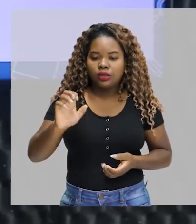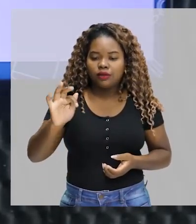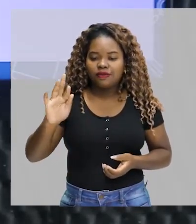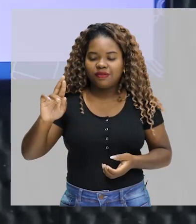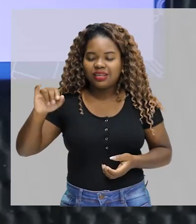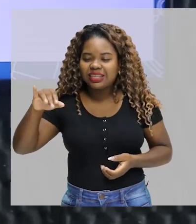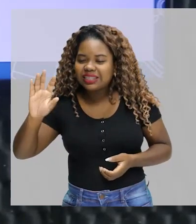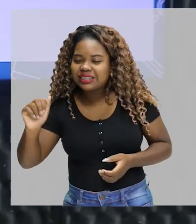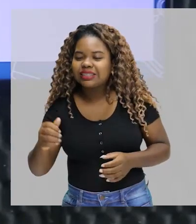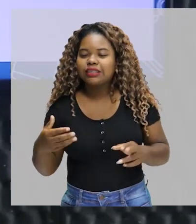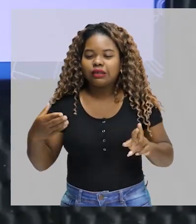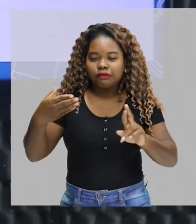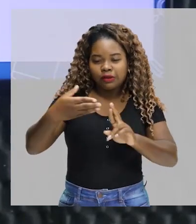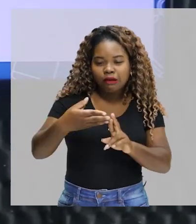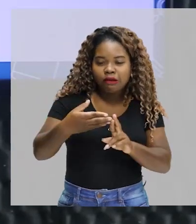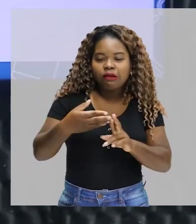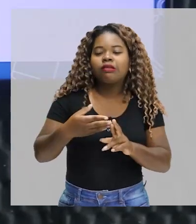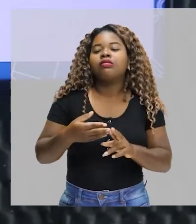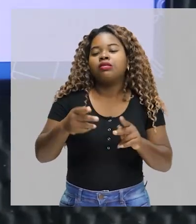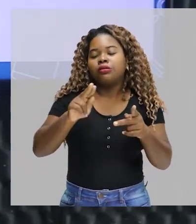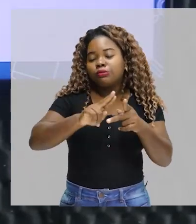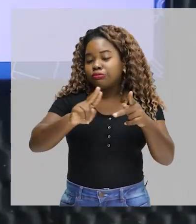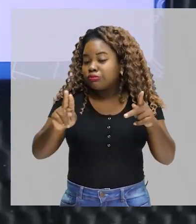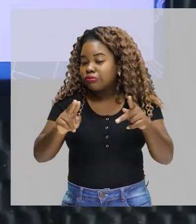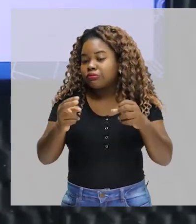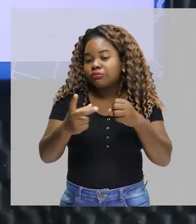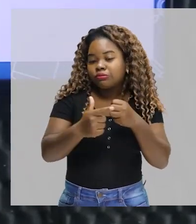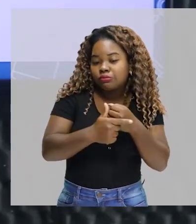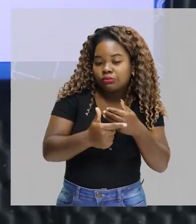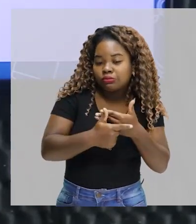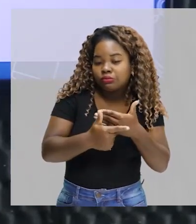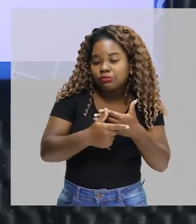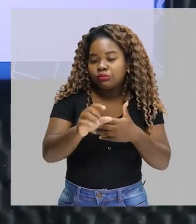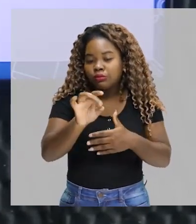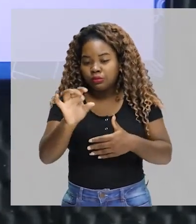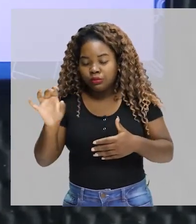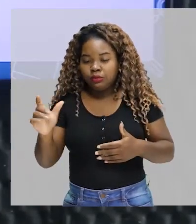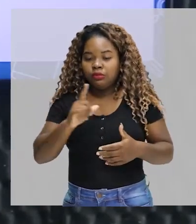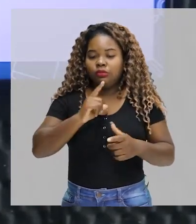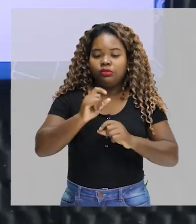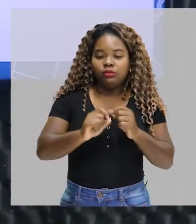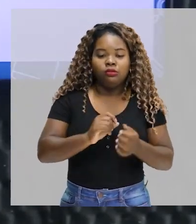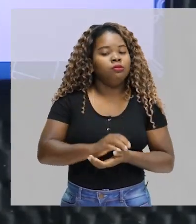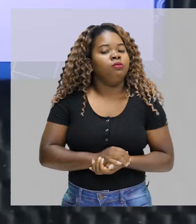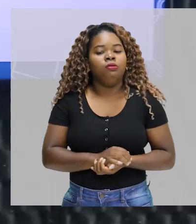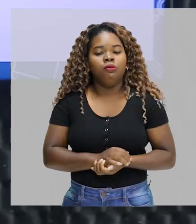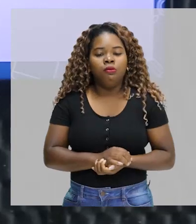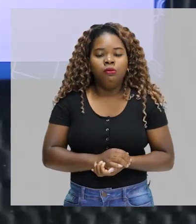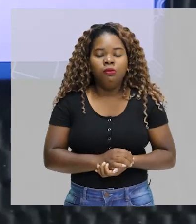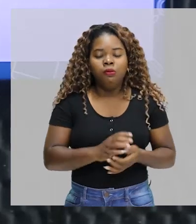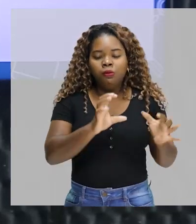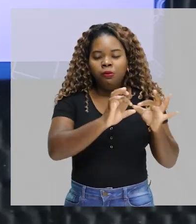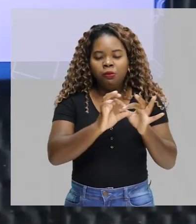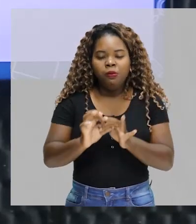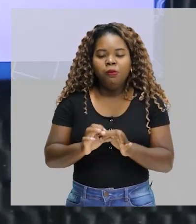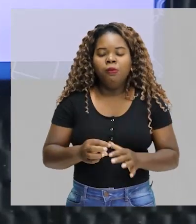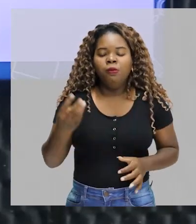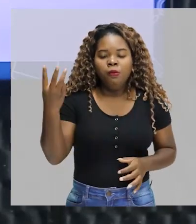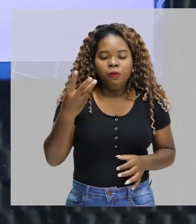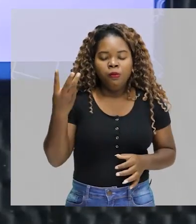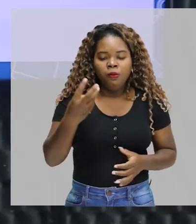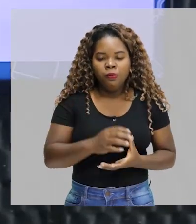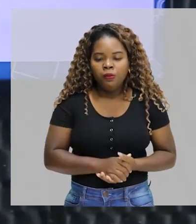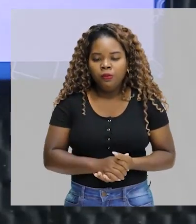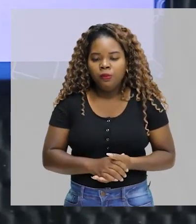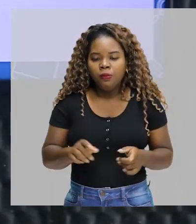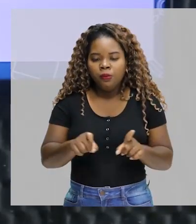a referência pronominal, né? Que é essa função que os pronomes exercem em determinados contextos. Vamos falar dos